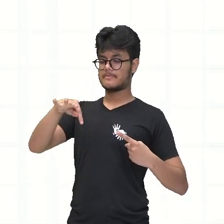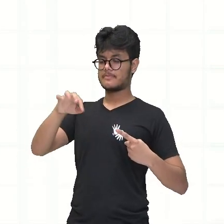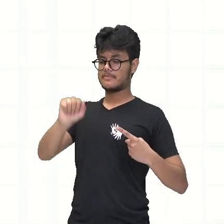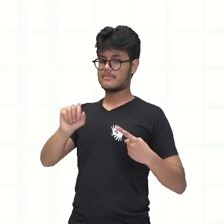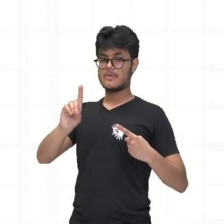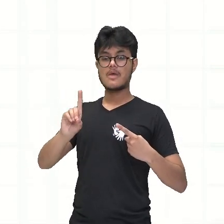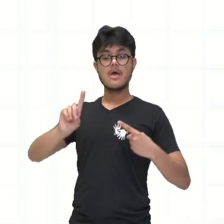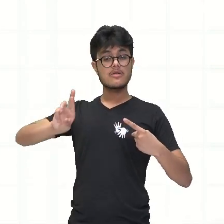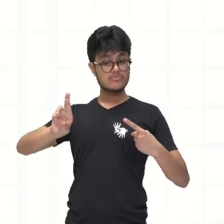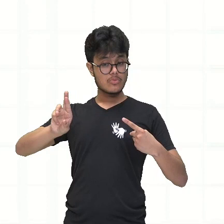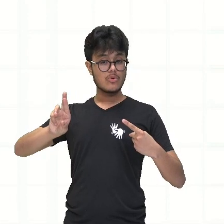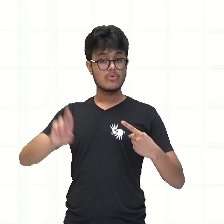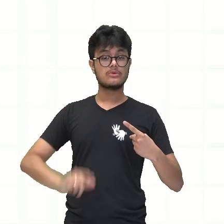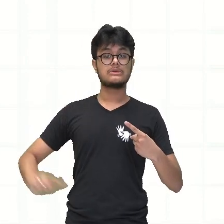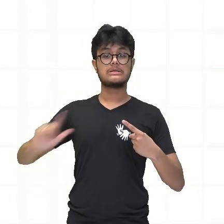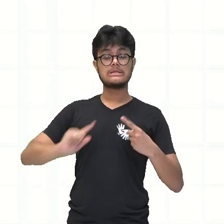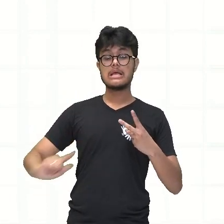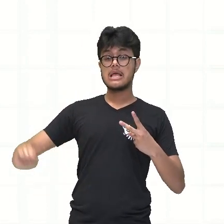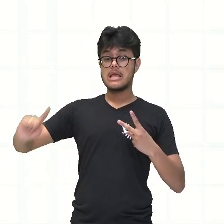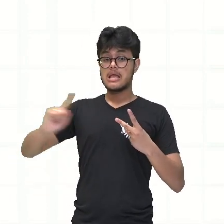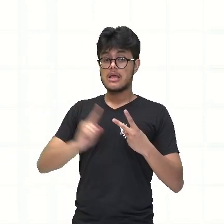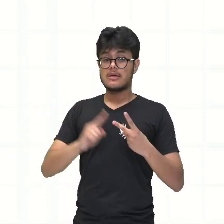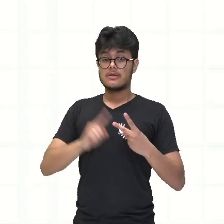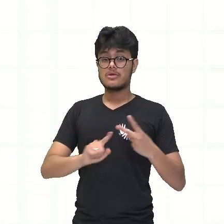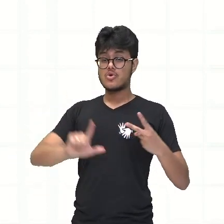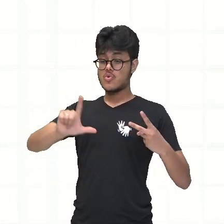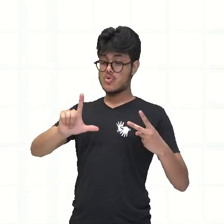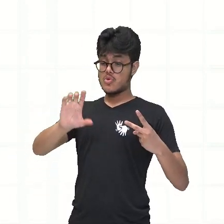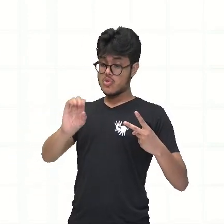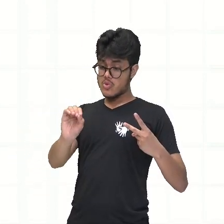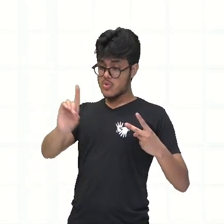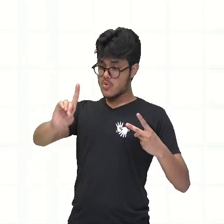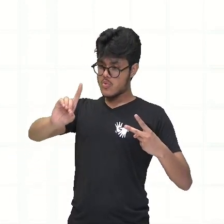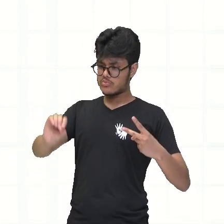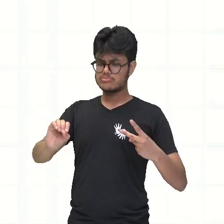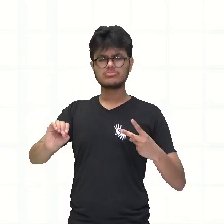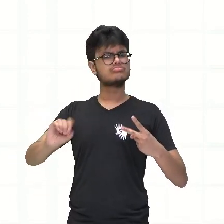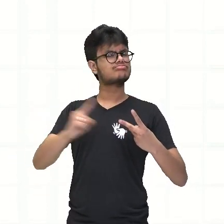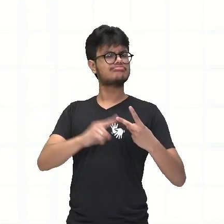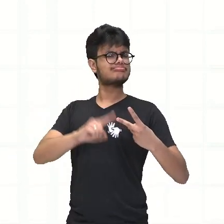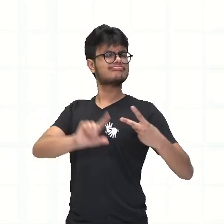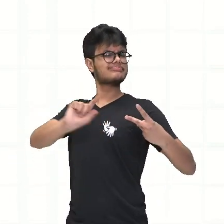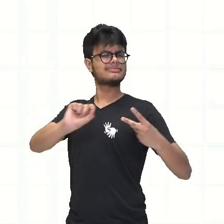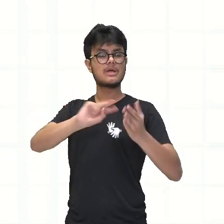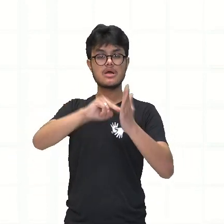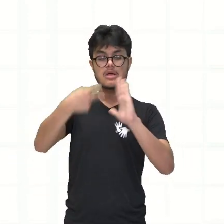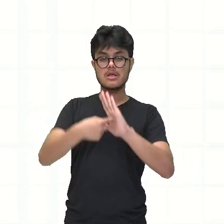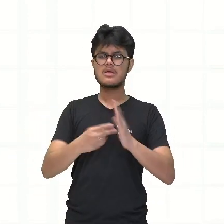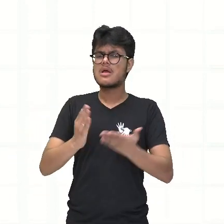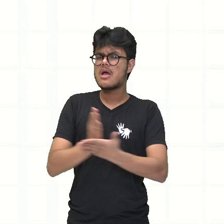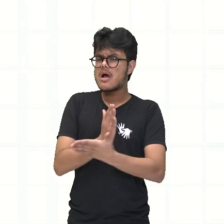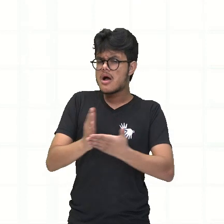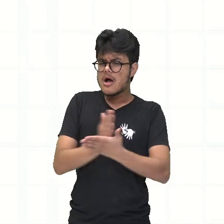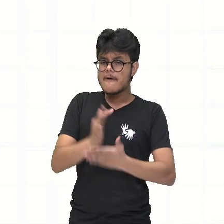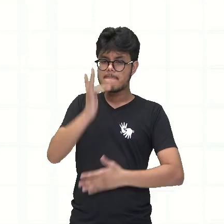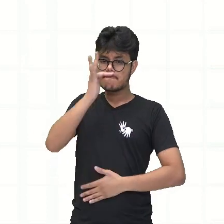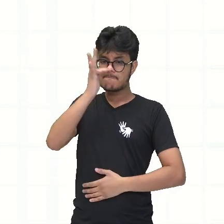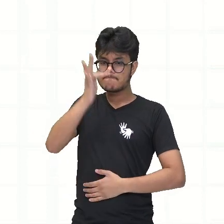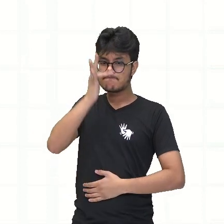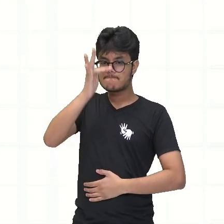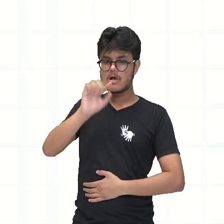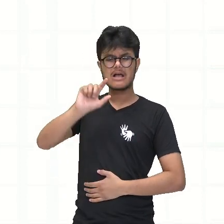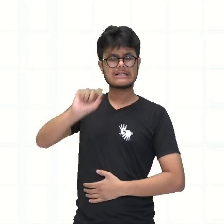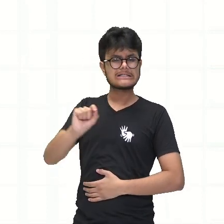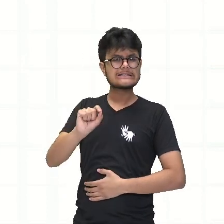um denominado lodo, é um conjunto ali de resíduos que eles são altamente tóxicos, eles